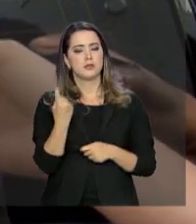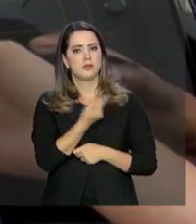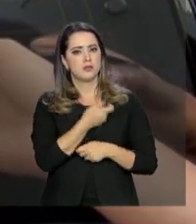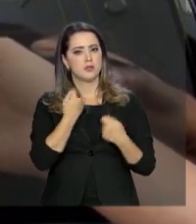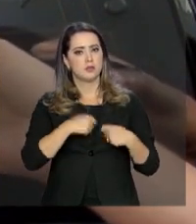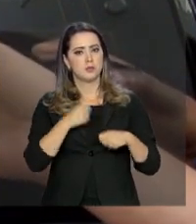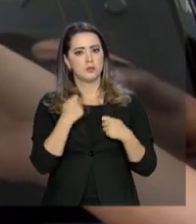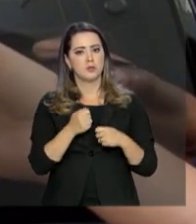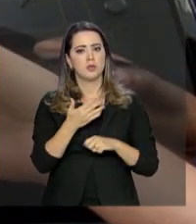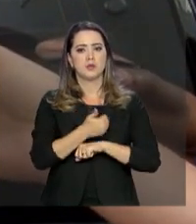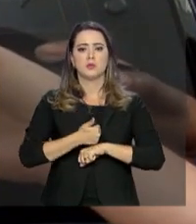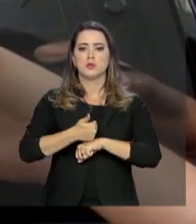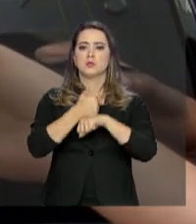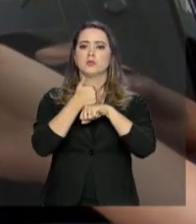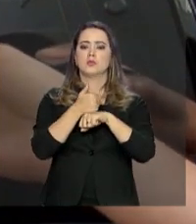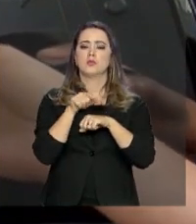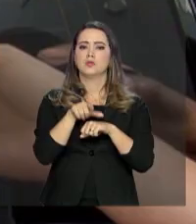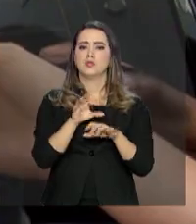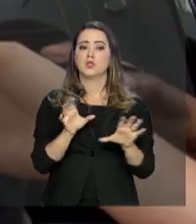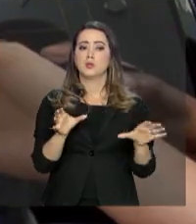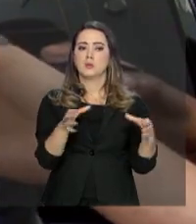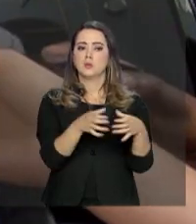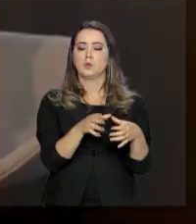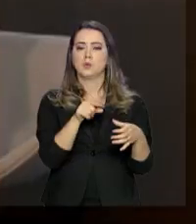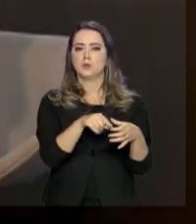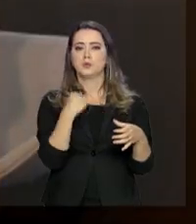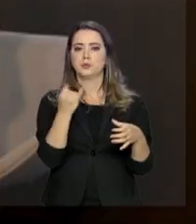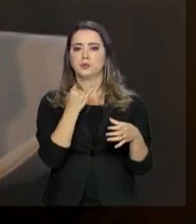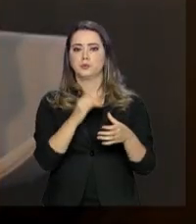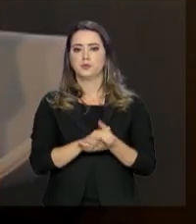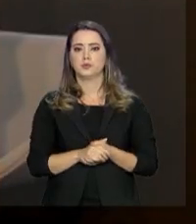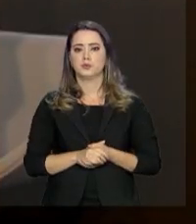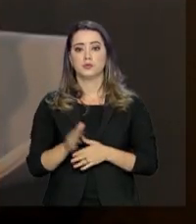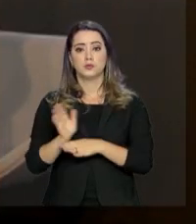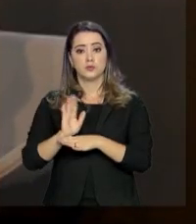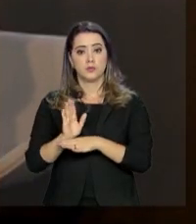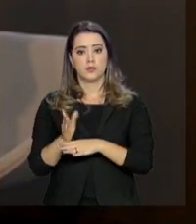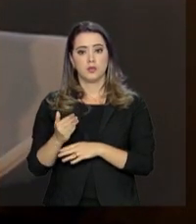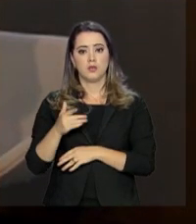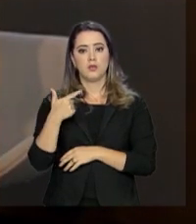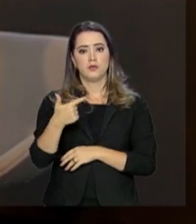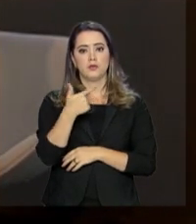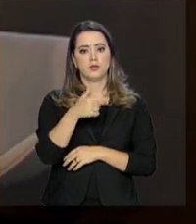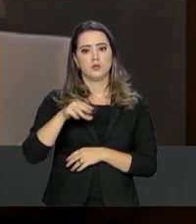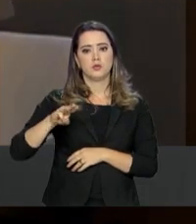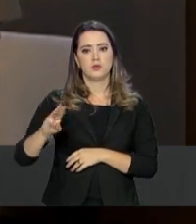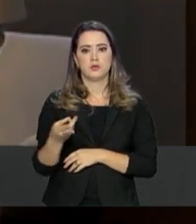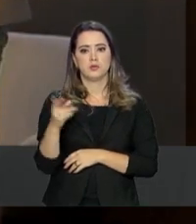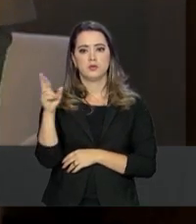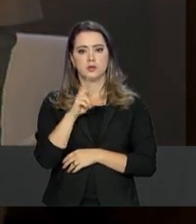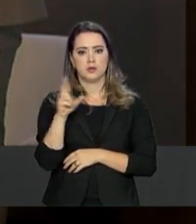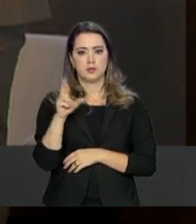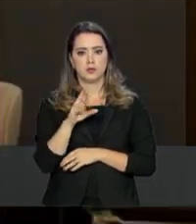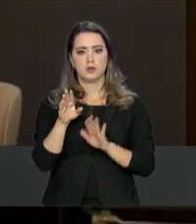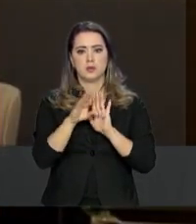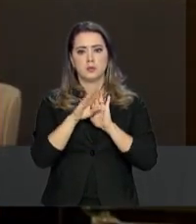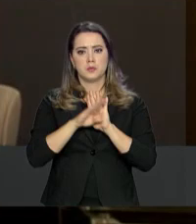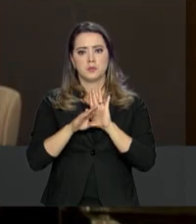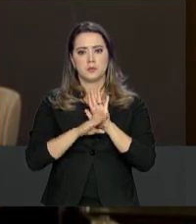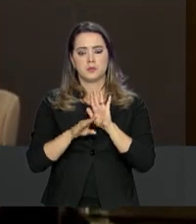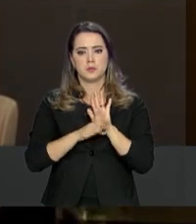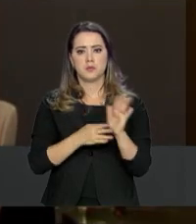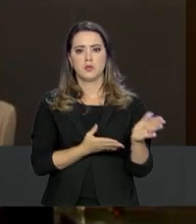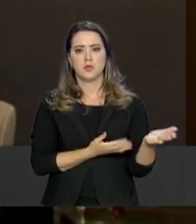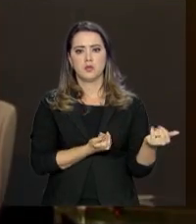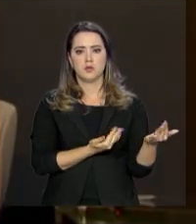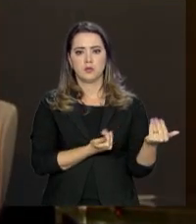de profissionais nessas áreas aqui. Vão ser investidos 22 milhões de reais no programa. Os